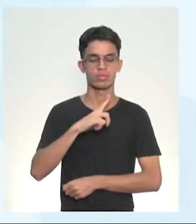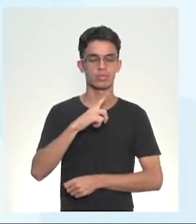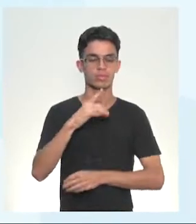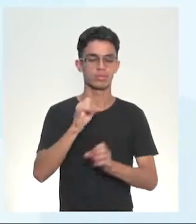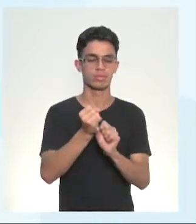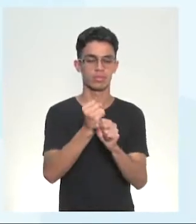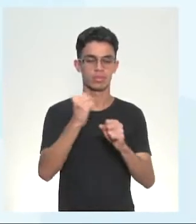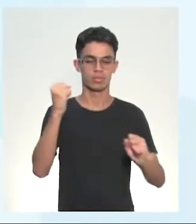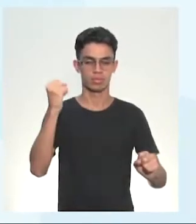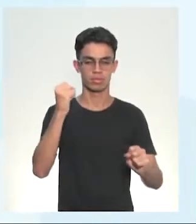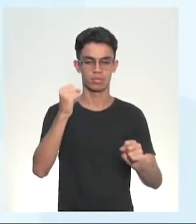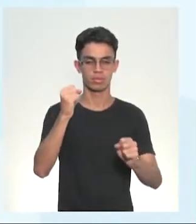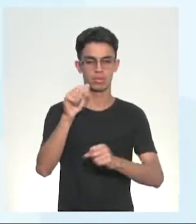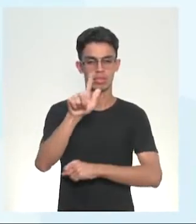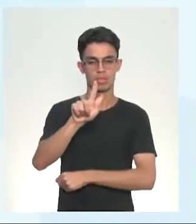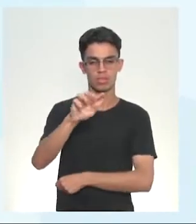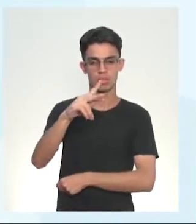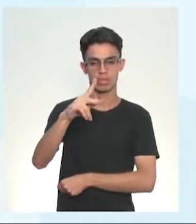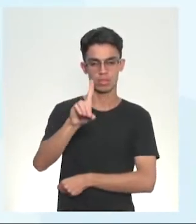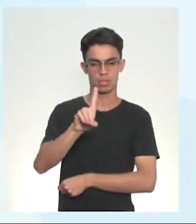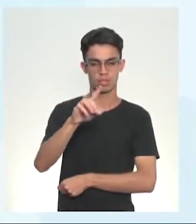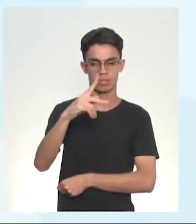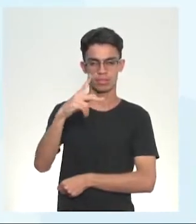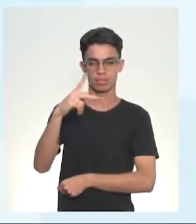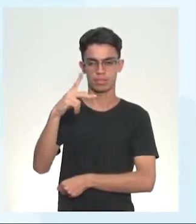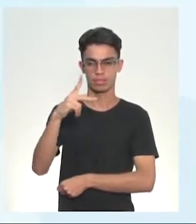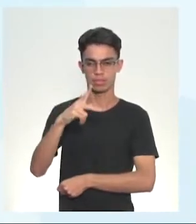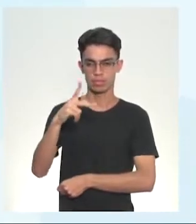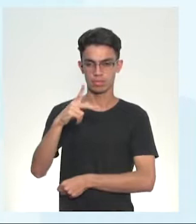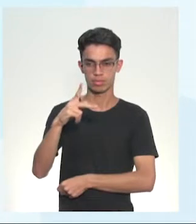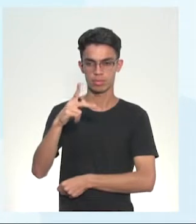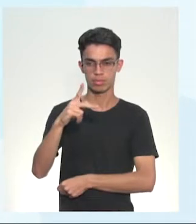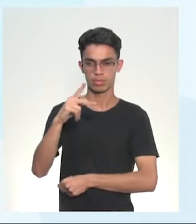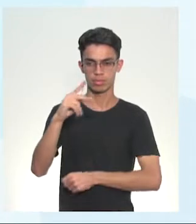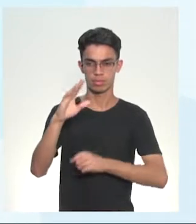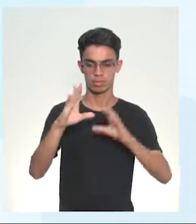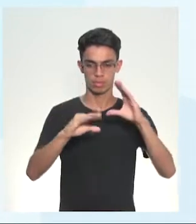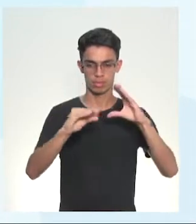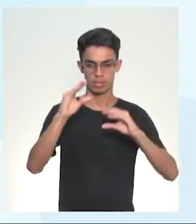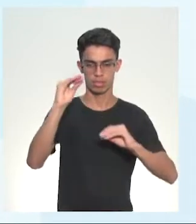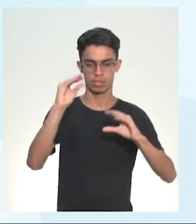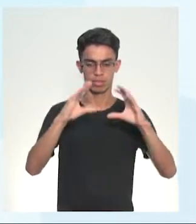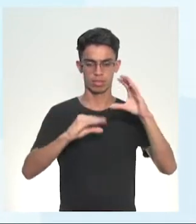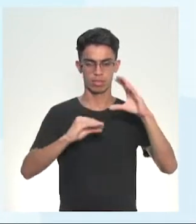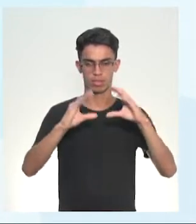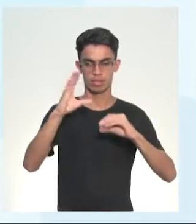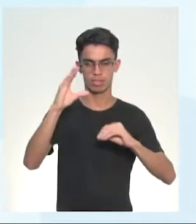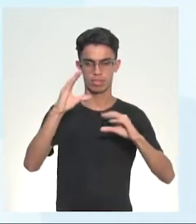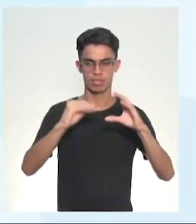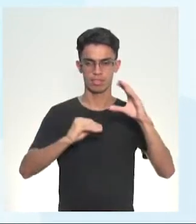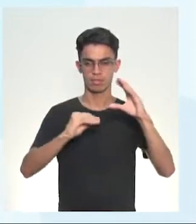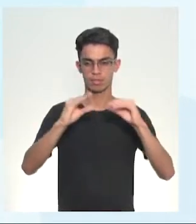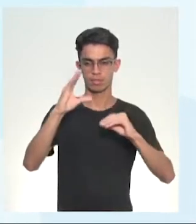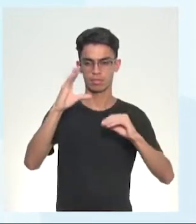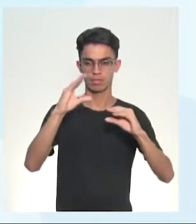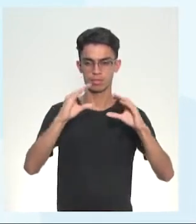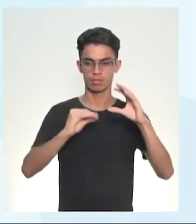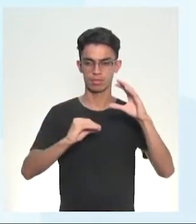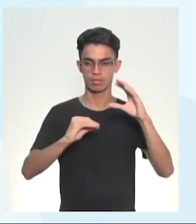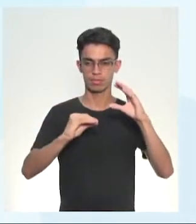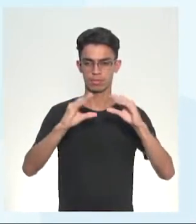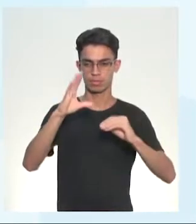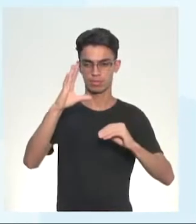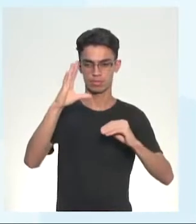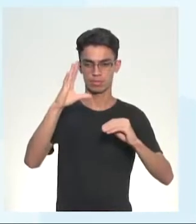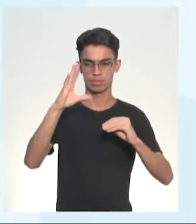grandeza aumenta, a outra aumenta também e vice-versa. Isto é, se uma diminuir, a outra